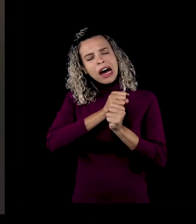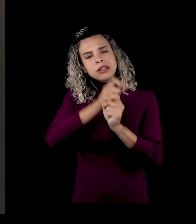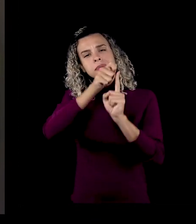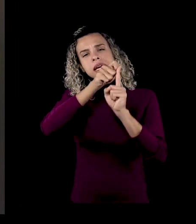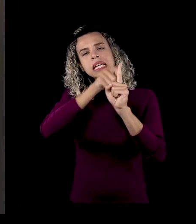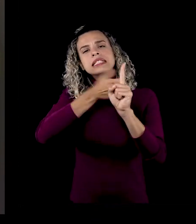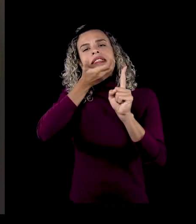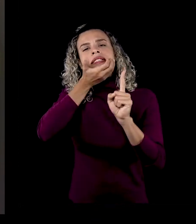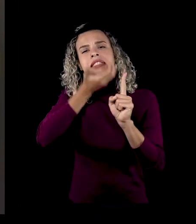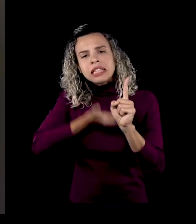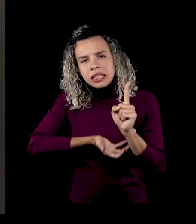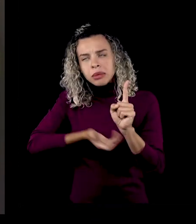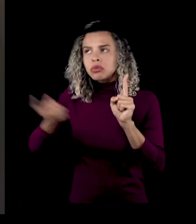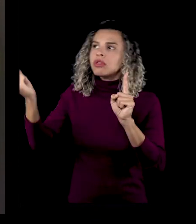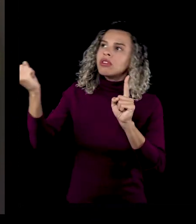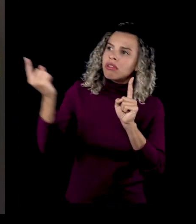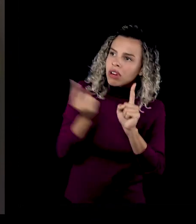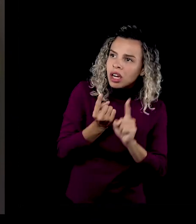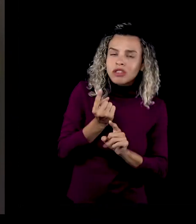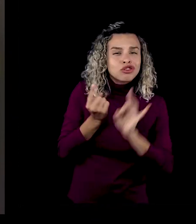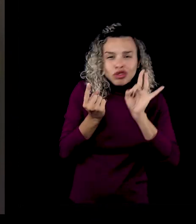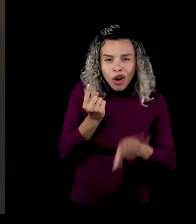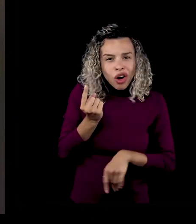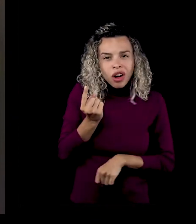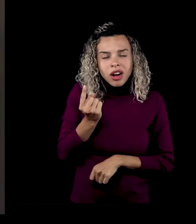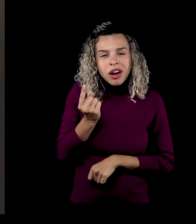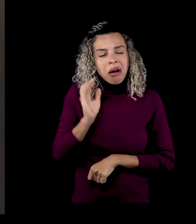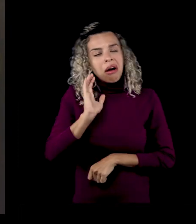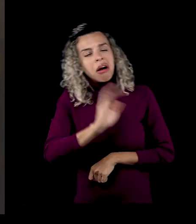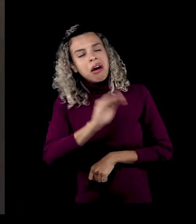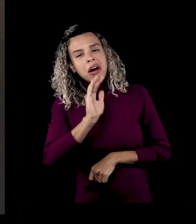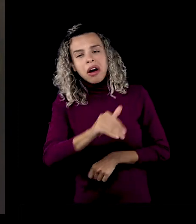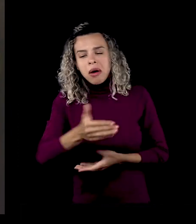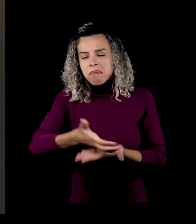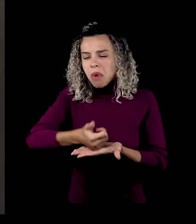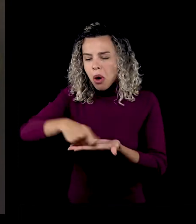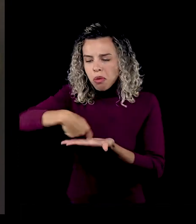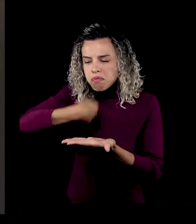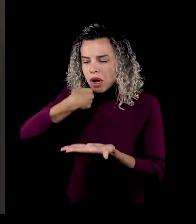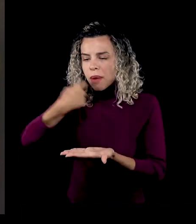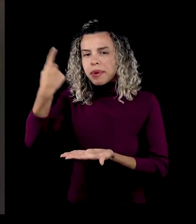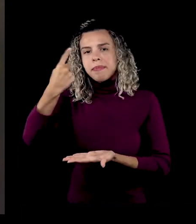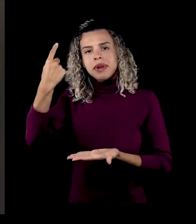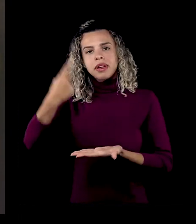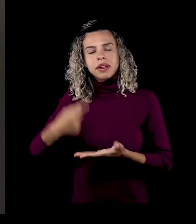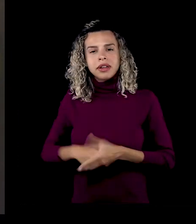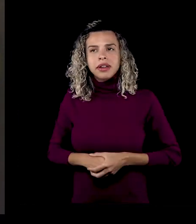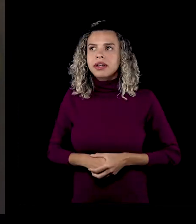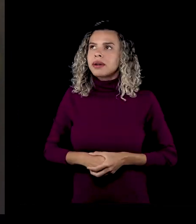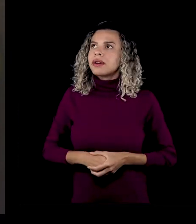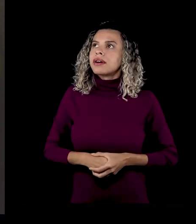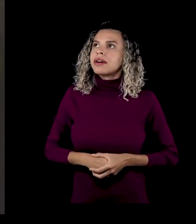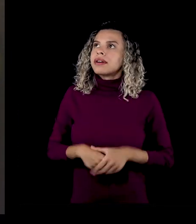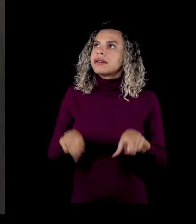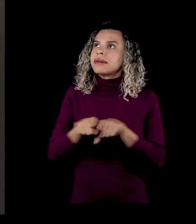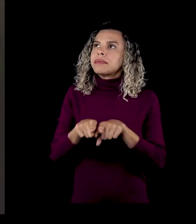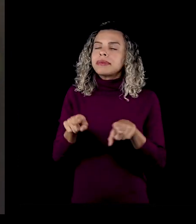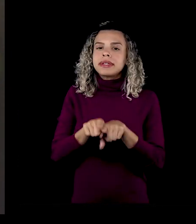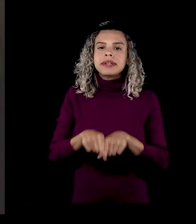ele chega só no final do ano, para ser o primeiro a comer o bolo, o primeiro a